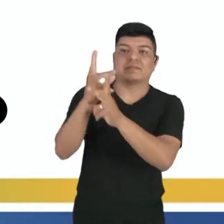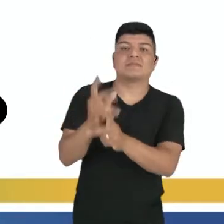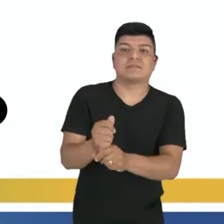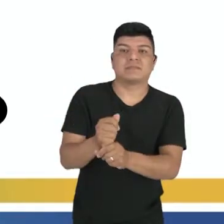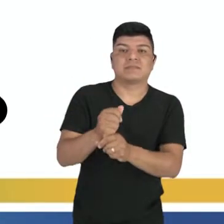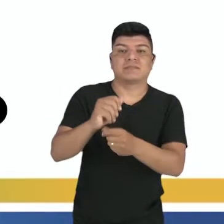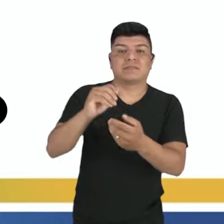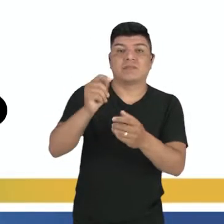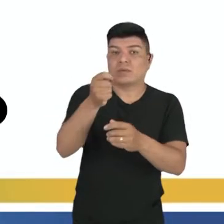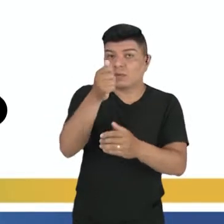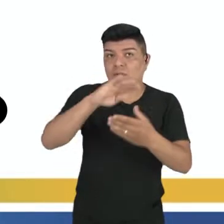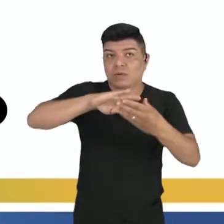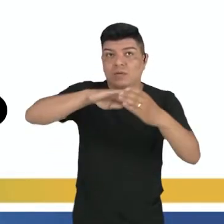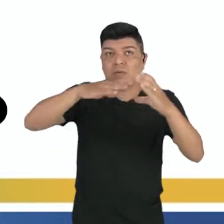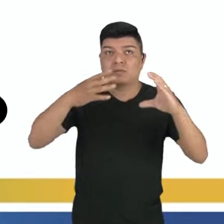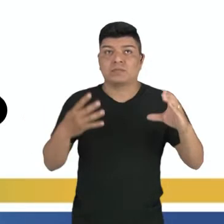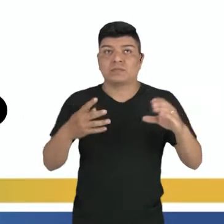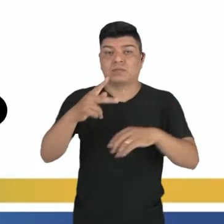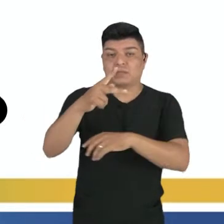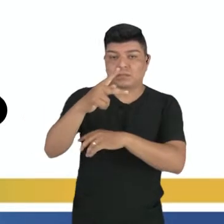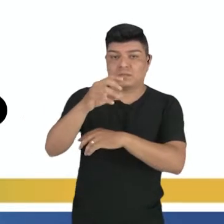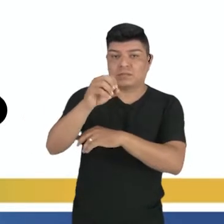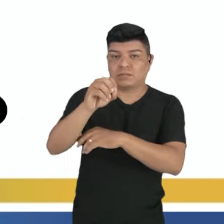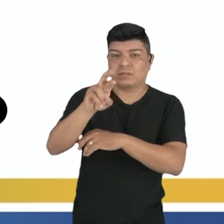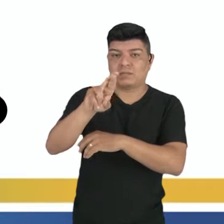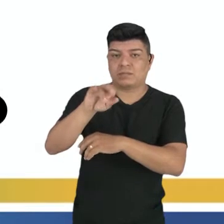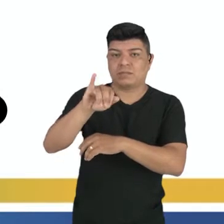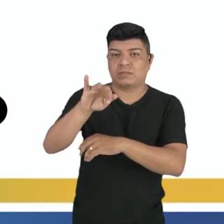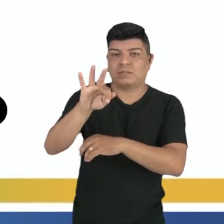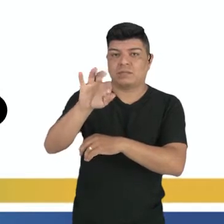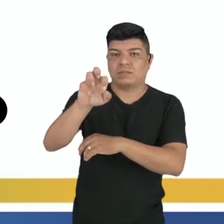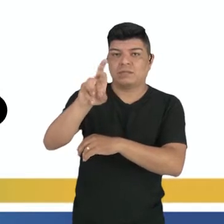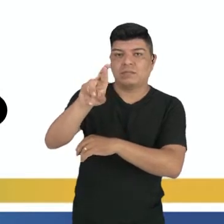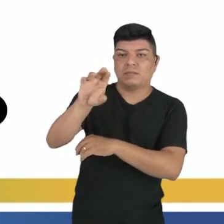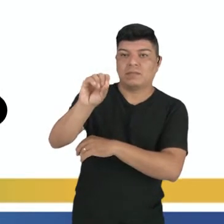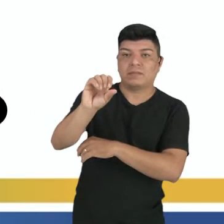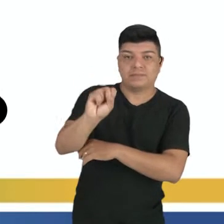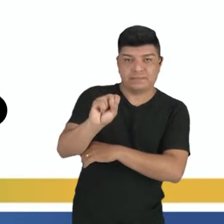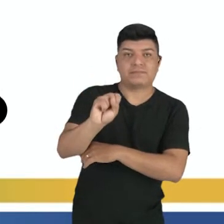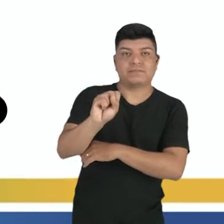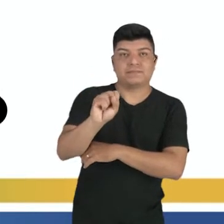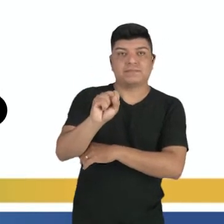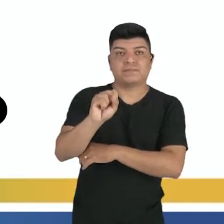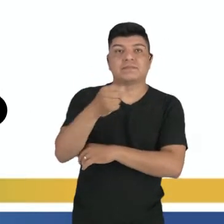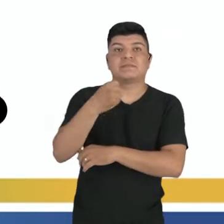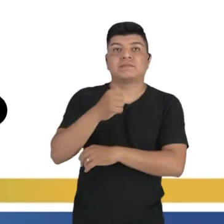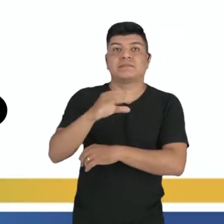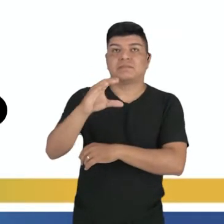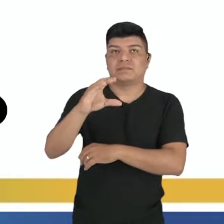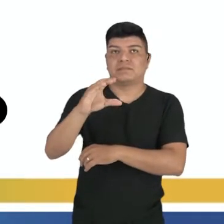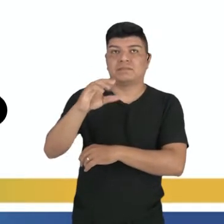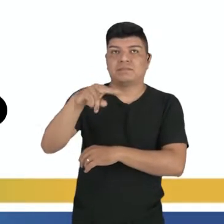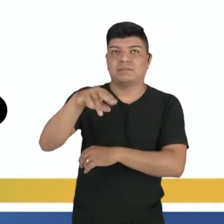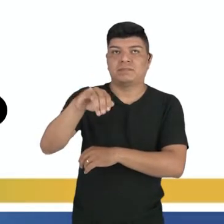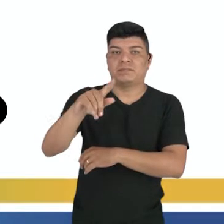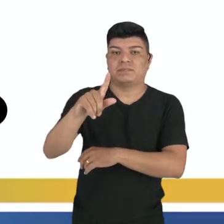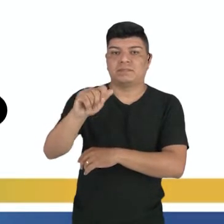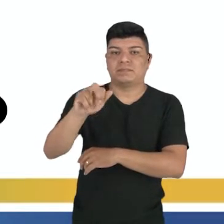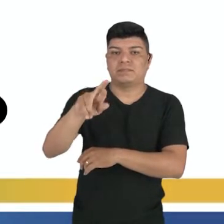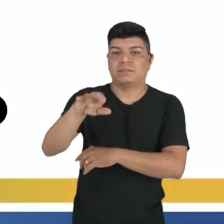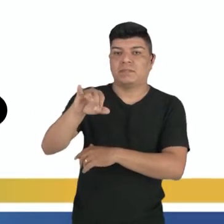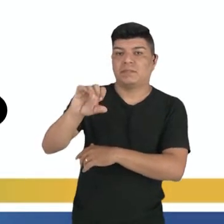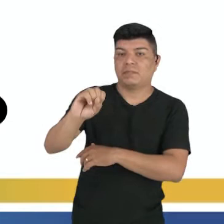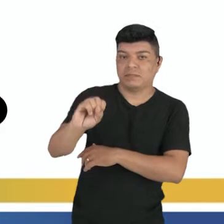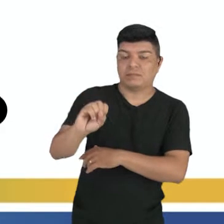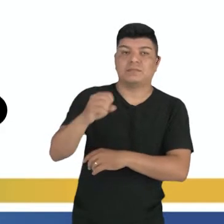das características a respeito dos poríferos. Como vocês podem ver aí no título, a gente tem poríferos e quinidários. Só que a gente vai